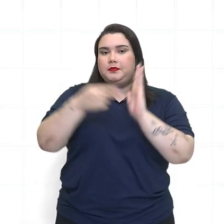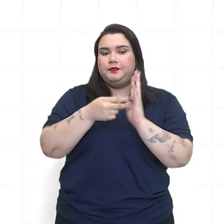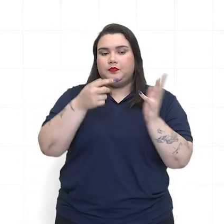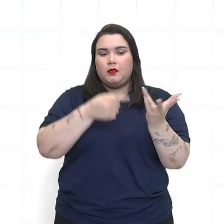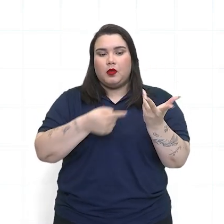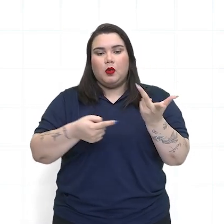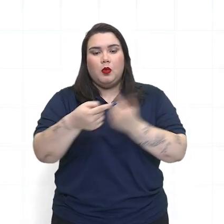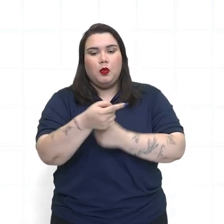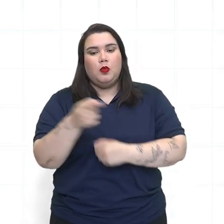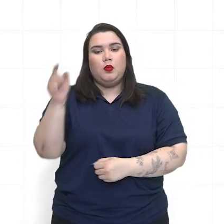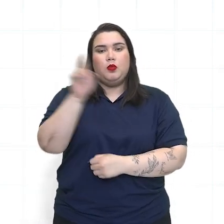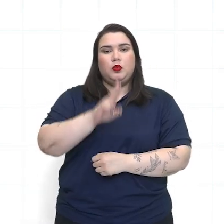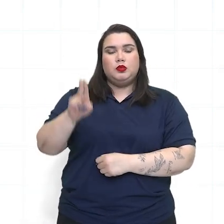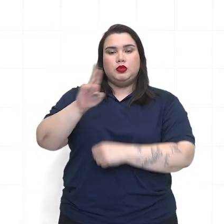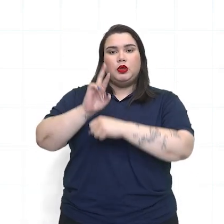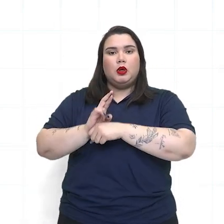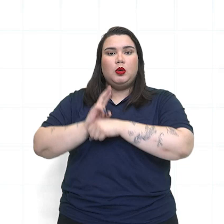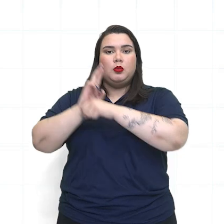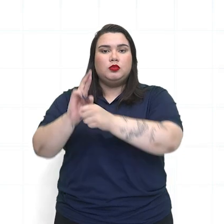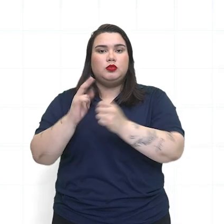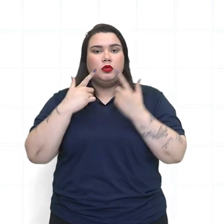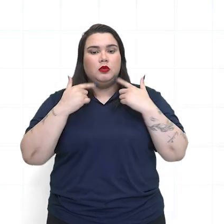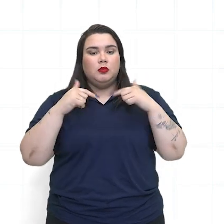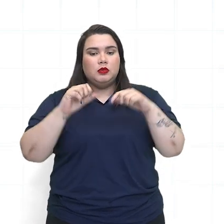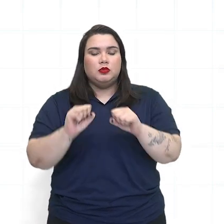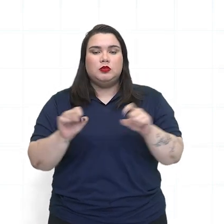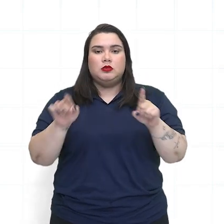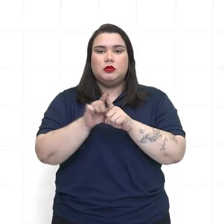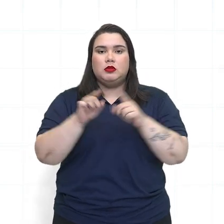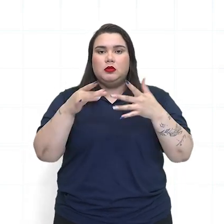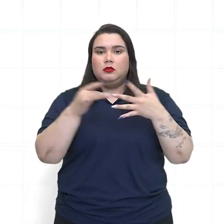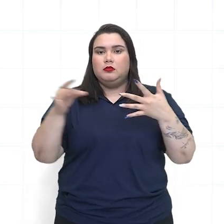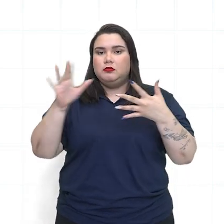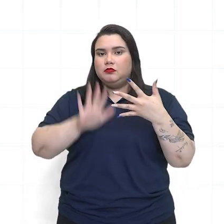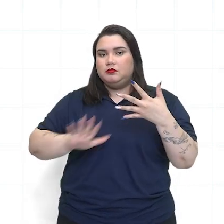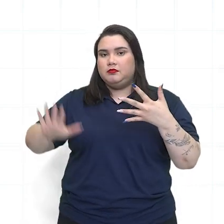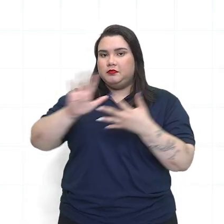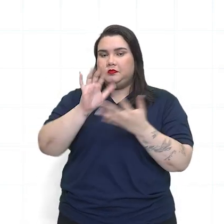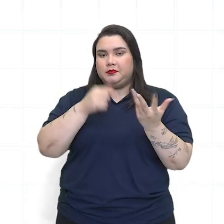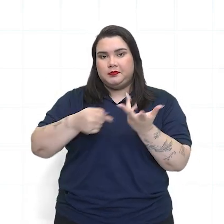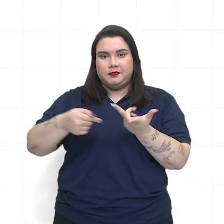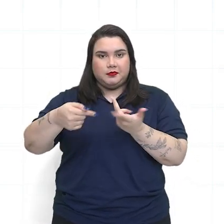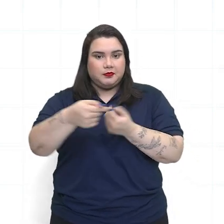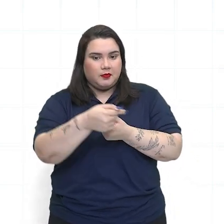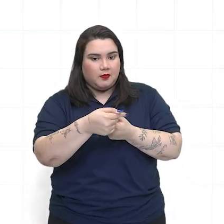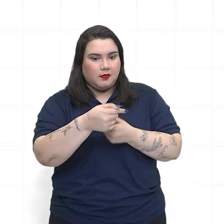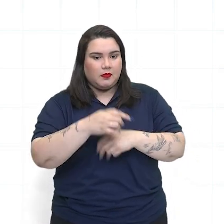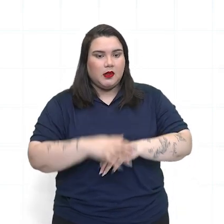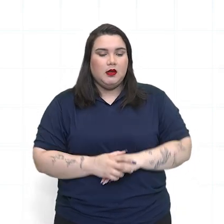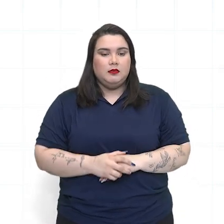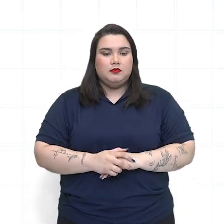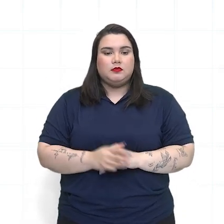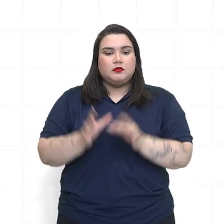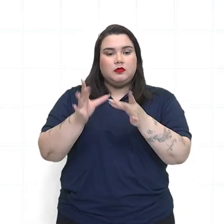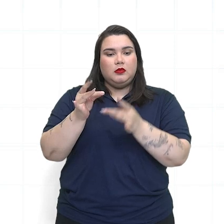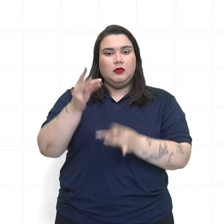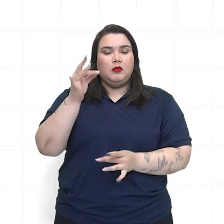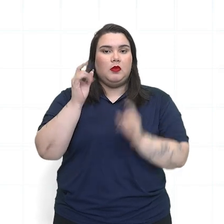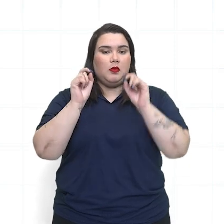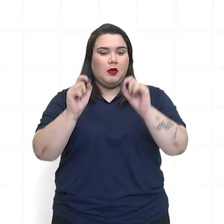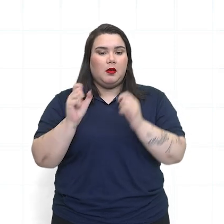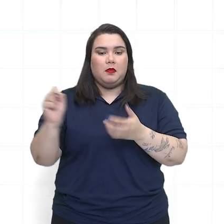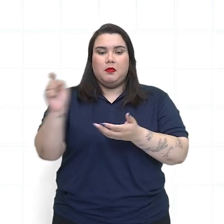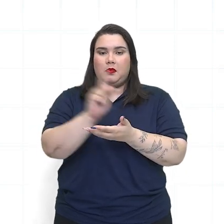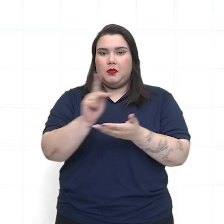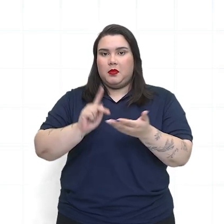sentido provocados pelos usos de recursos linguísticos e multissemióticos. O detalhamento